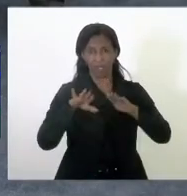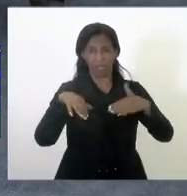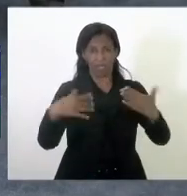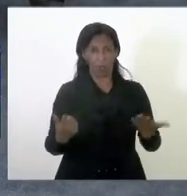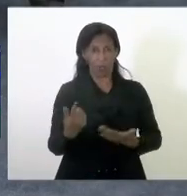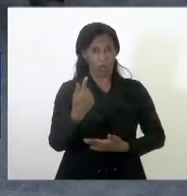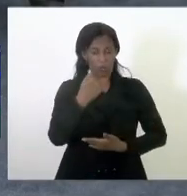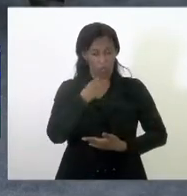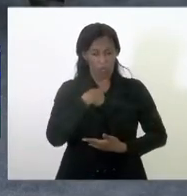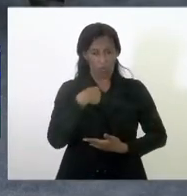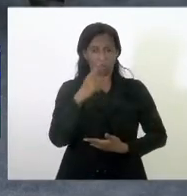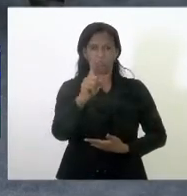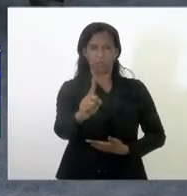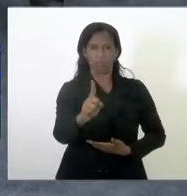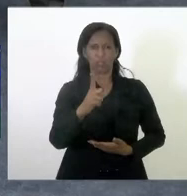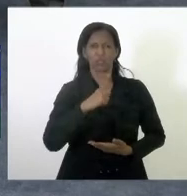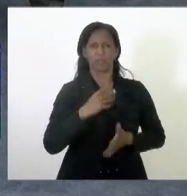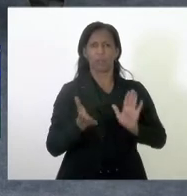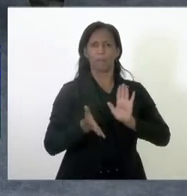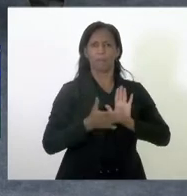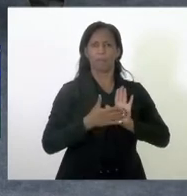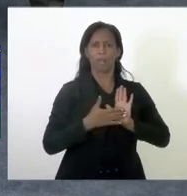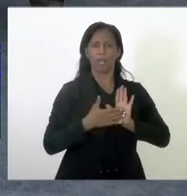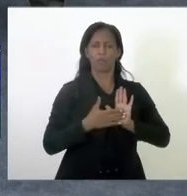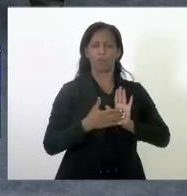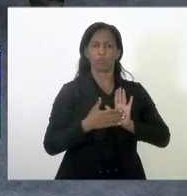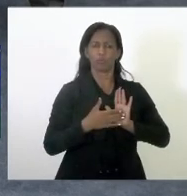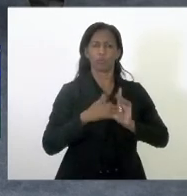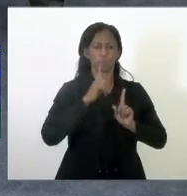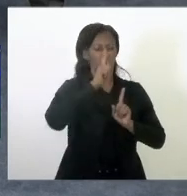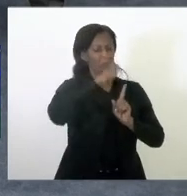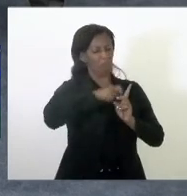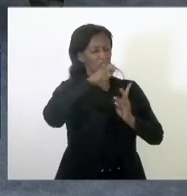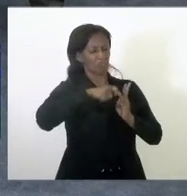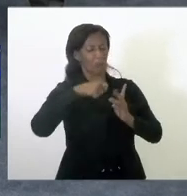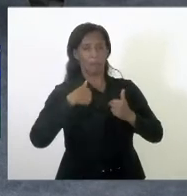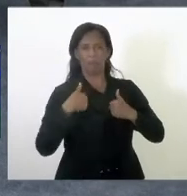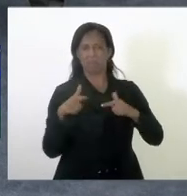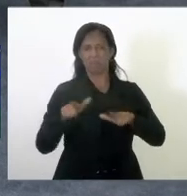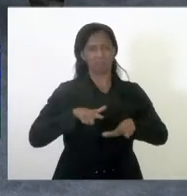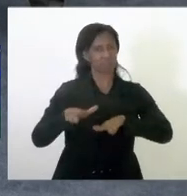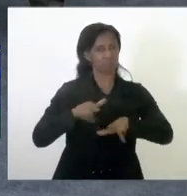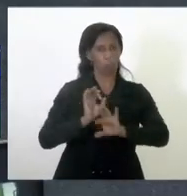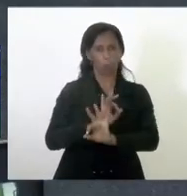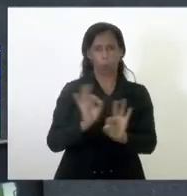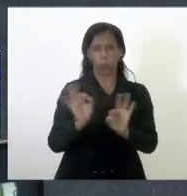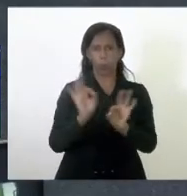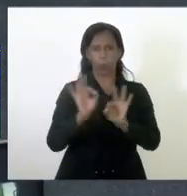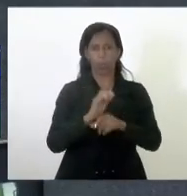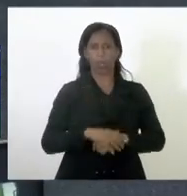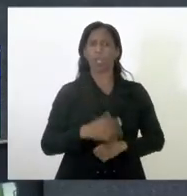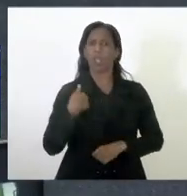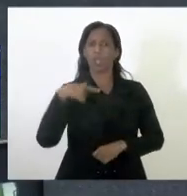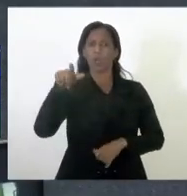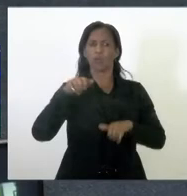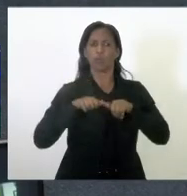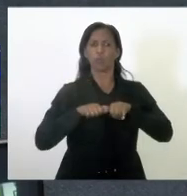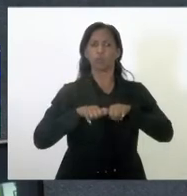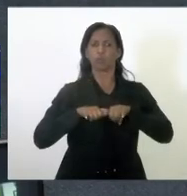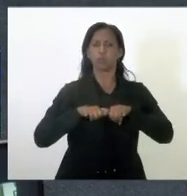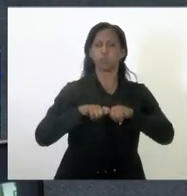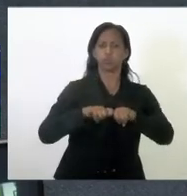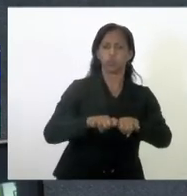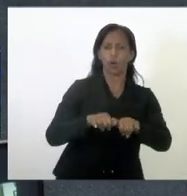tiver o mandato, eu todo mês, que para mim não tem trabalho nenhum, eu vou ao supermercado